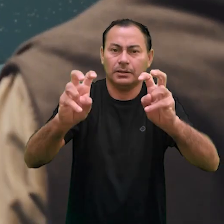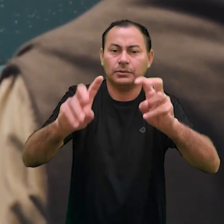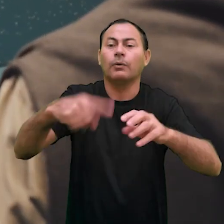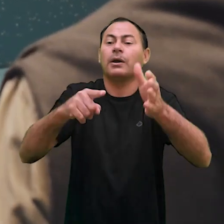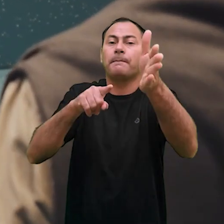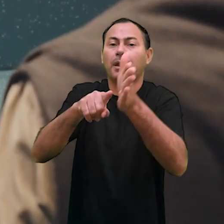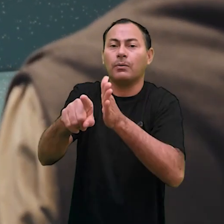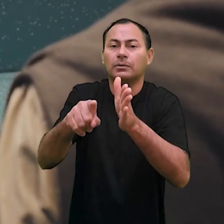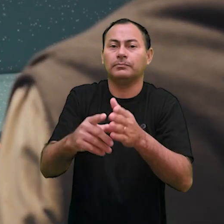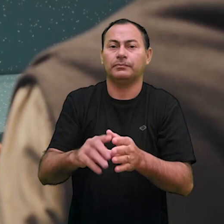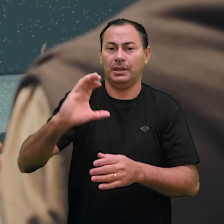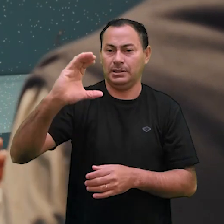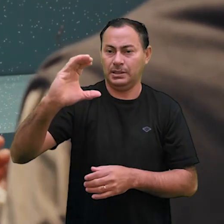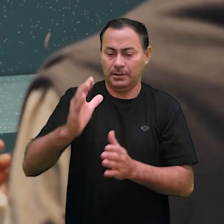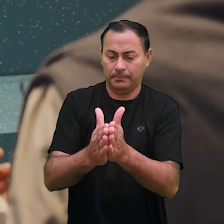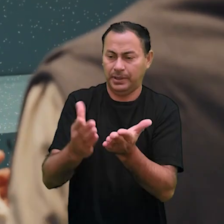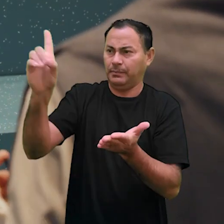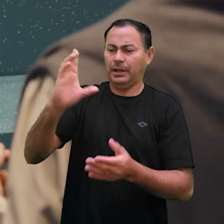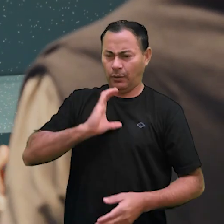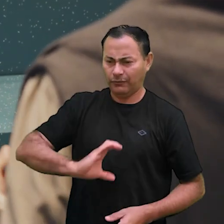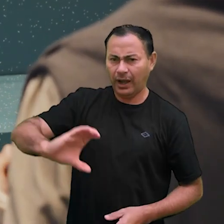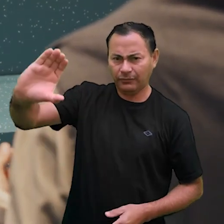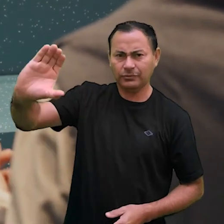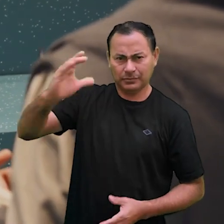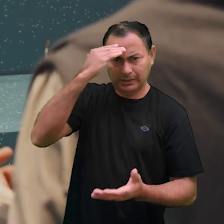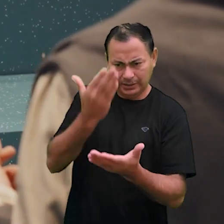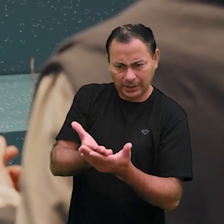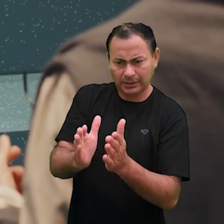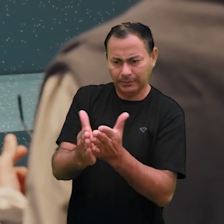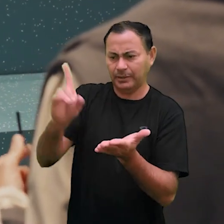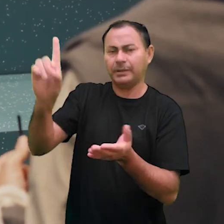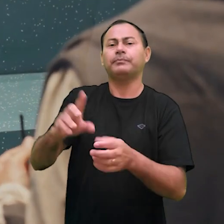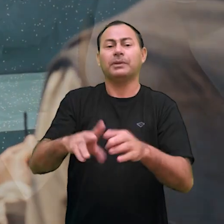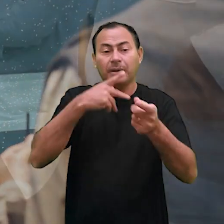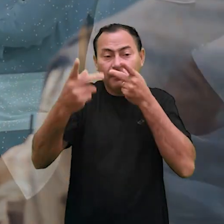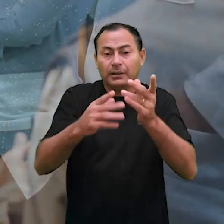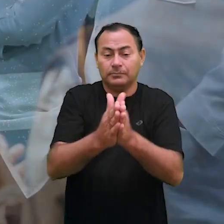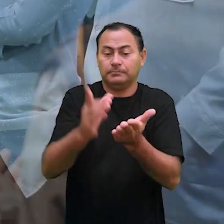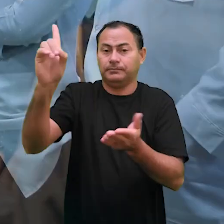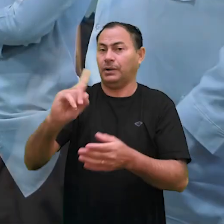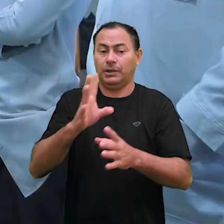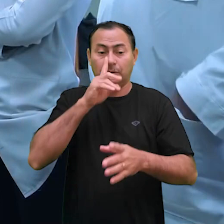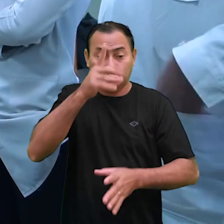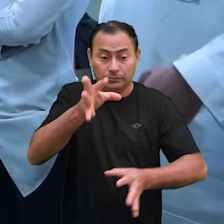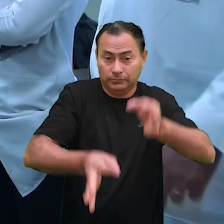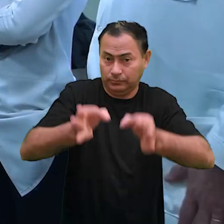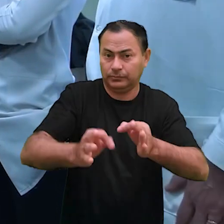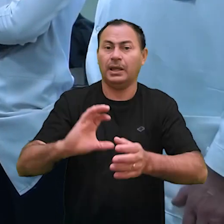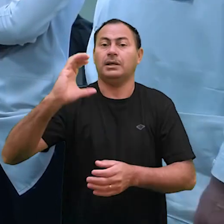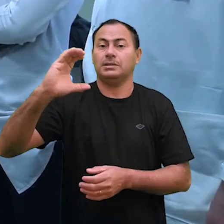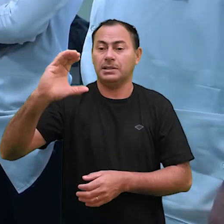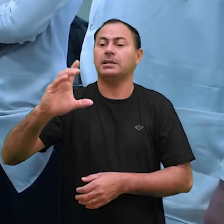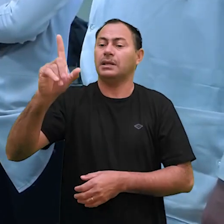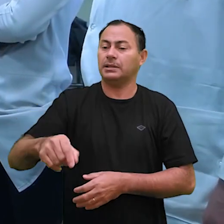que aborda o assunto com uma outra pergunta. A ciência é biblicamente confiável? E dizem mais: a Bíblia não está sujeita